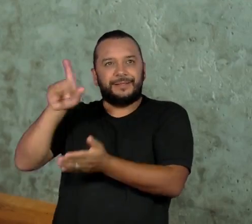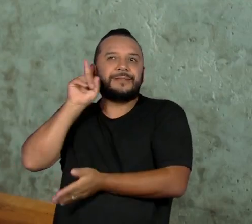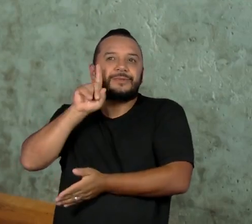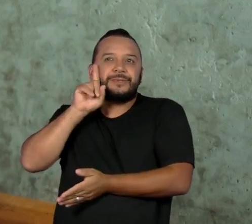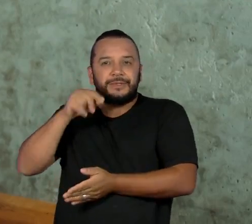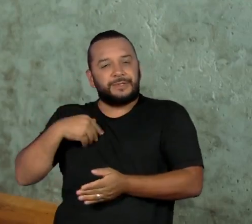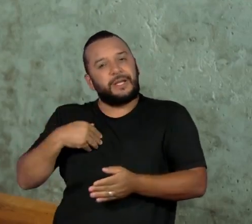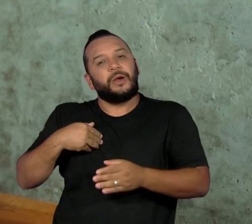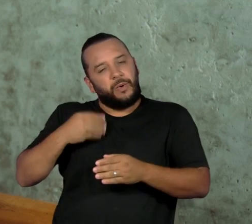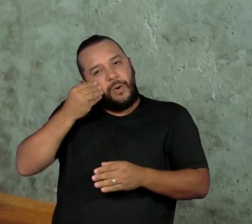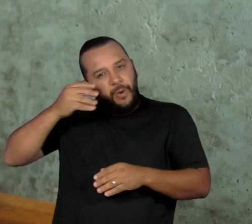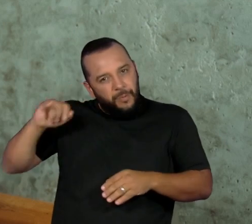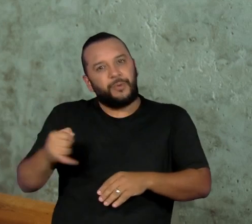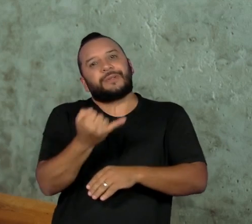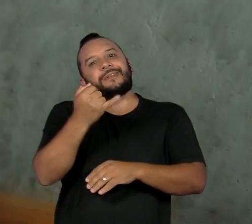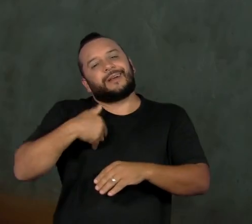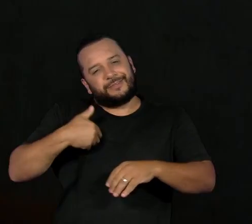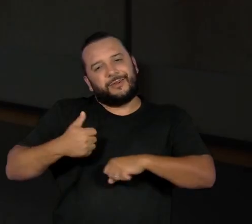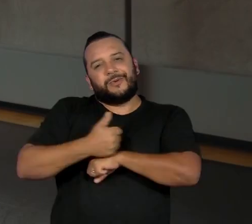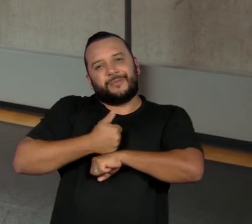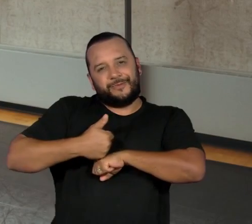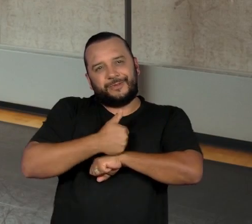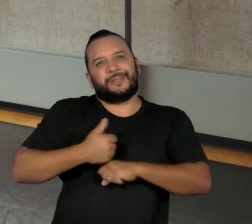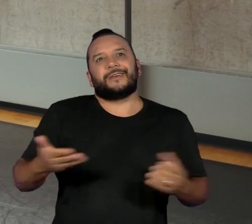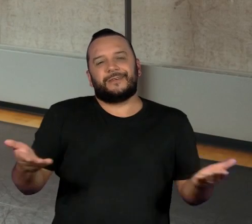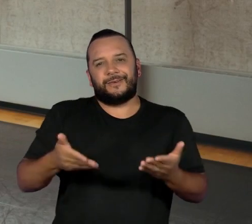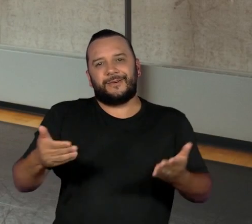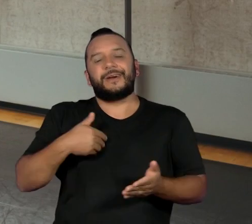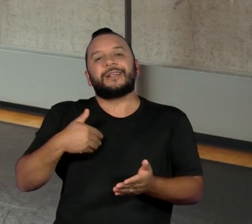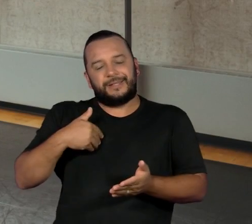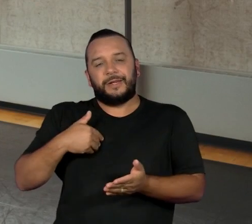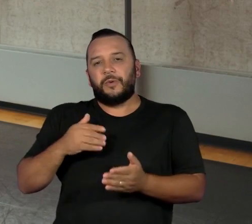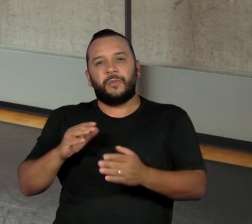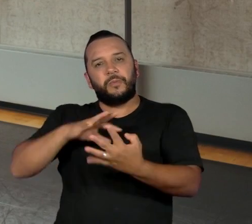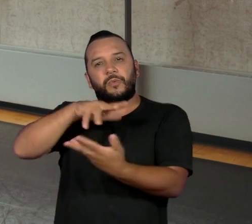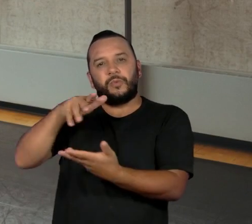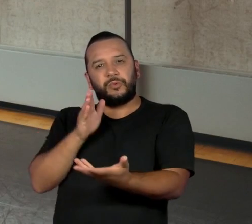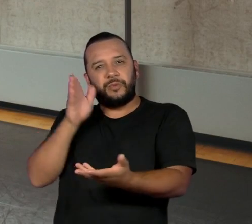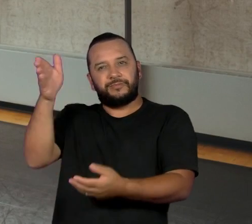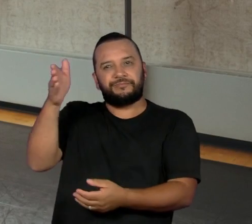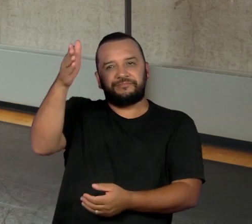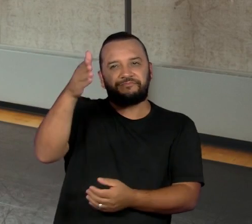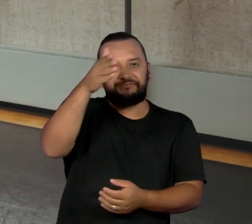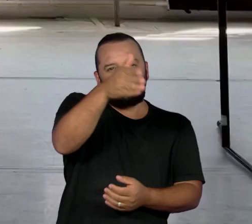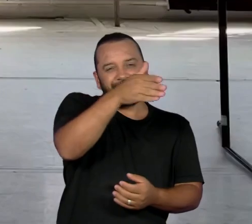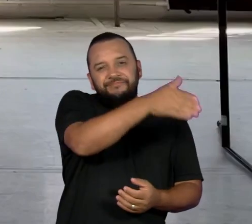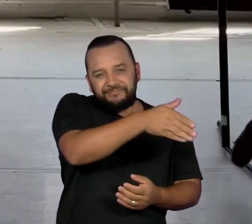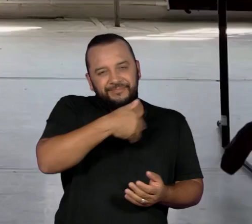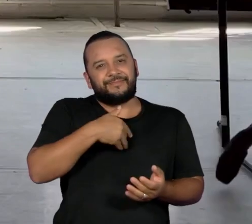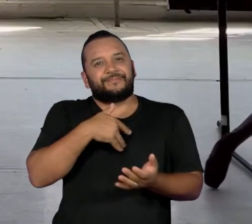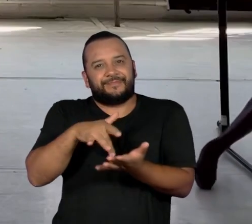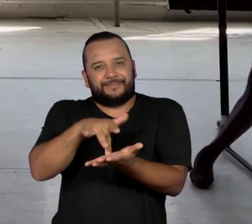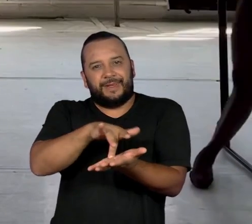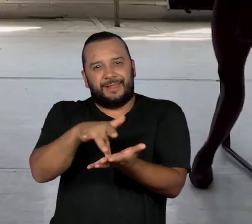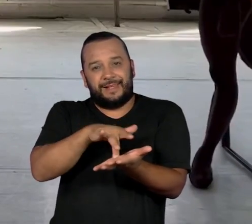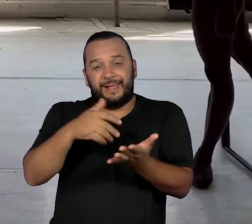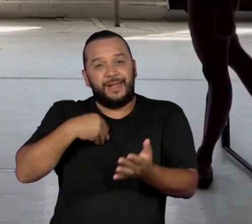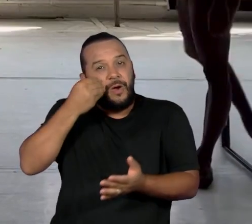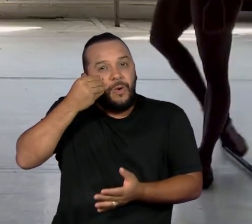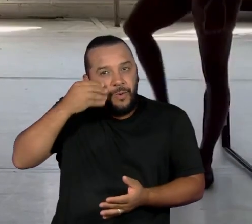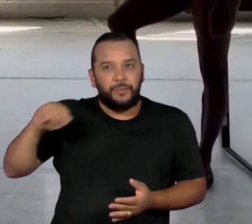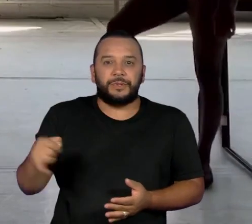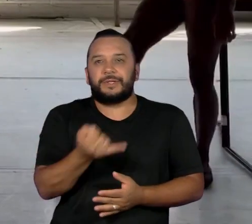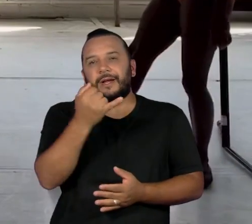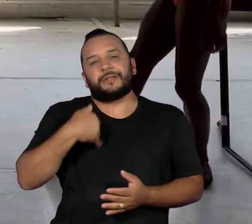tornar uma profissional. Através dessa companhia, eu também danço o mundo todo. Tenho a oportunidade de conhecer